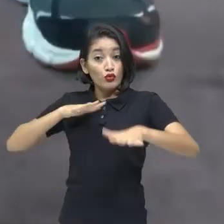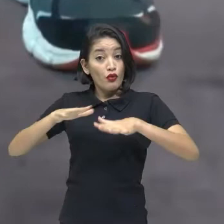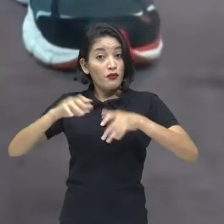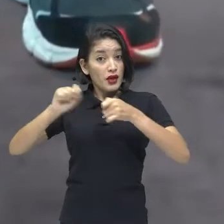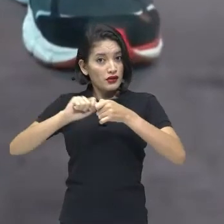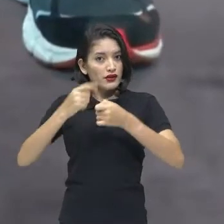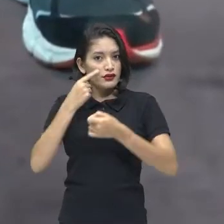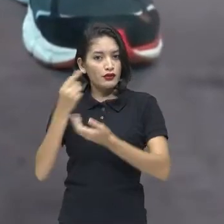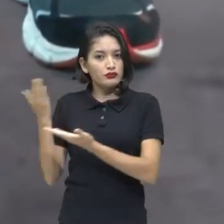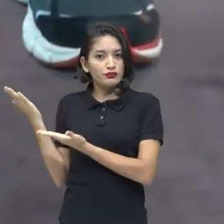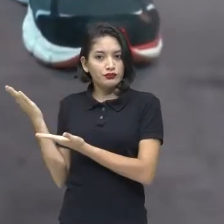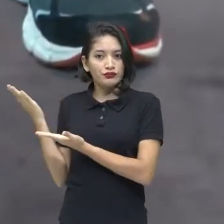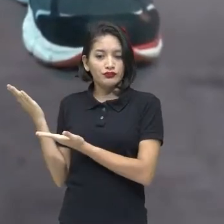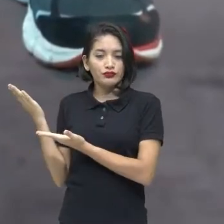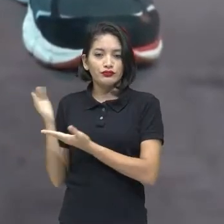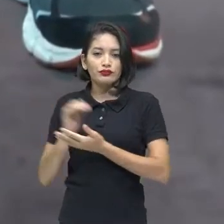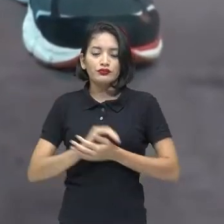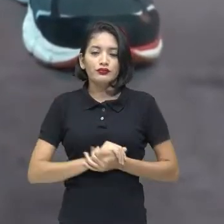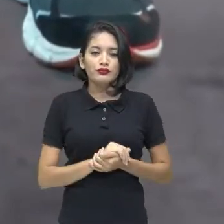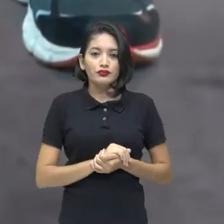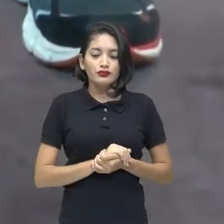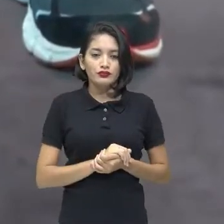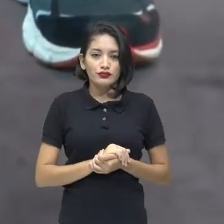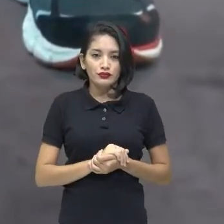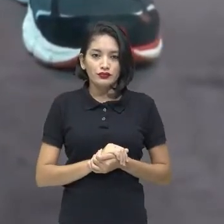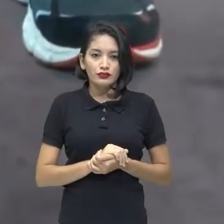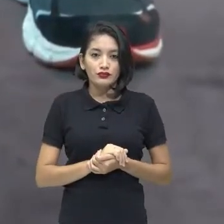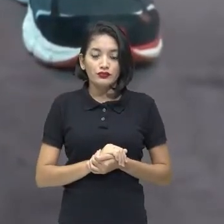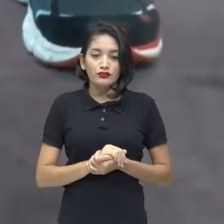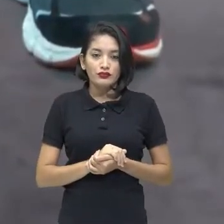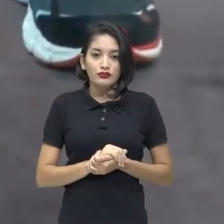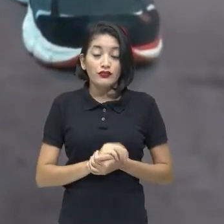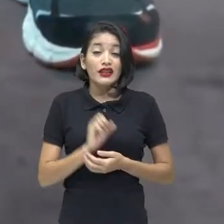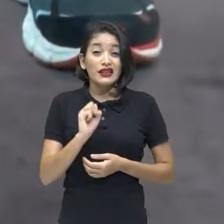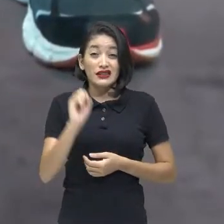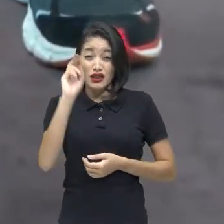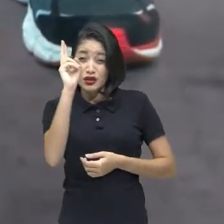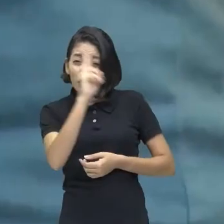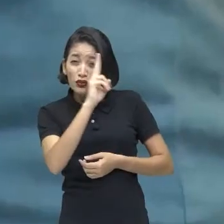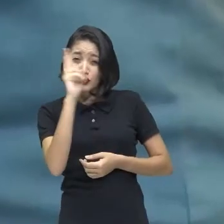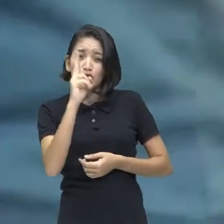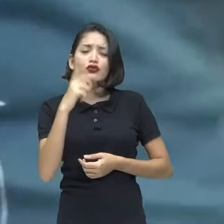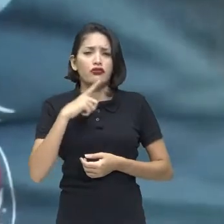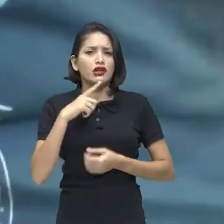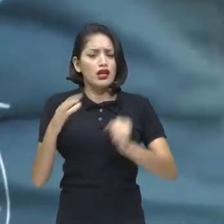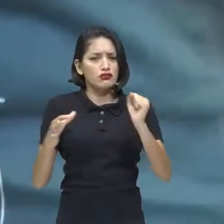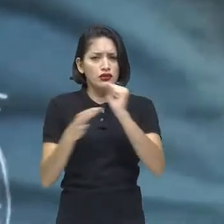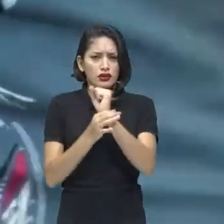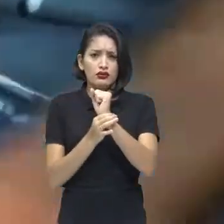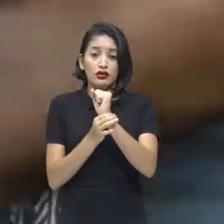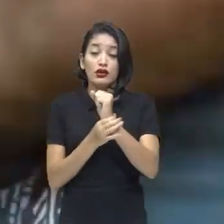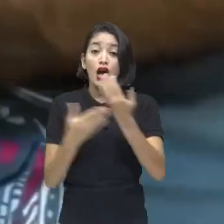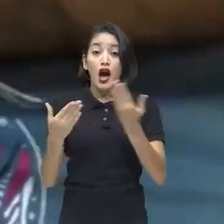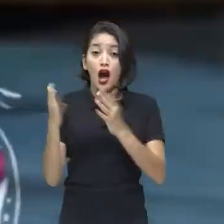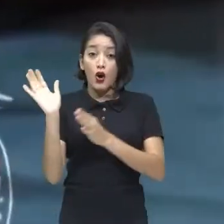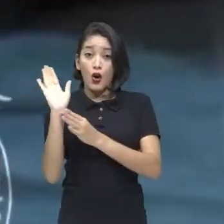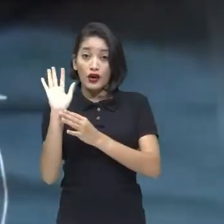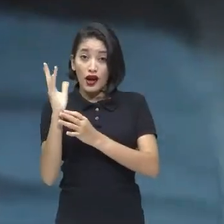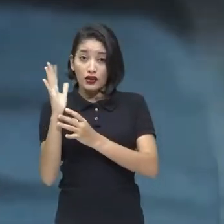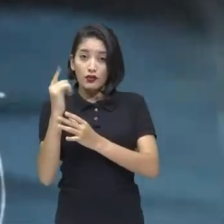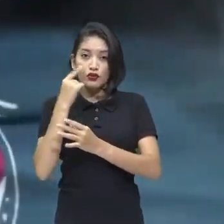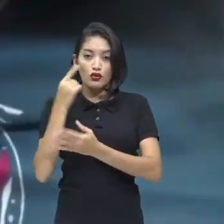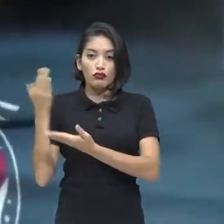flexionada entre as pernas da vítima, pois se ela perder a consciência, seu corpo estará apoiado. Coloque uma das mãos na boca do